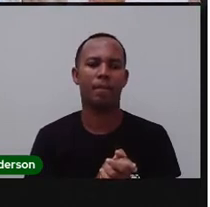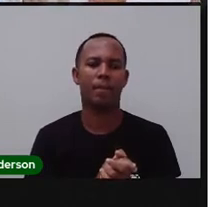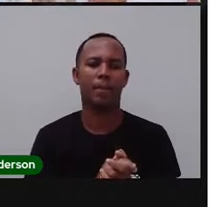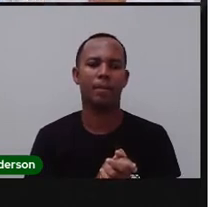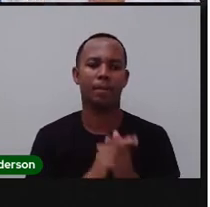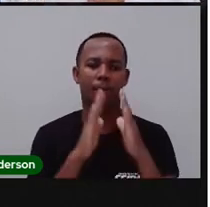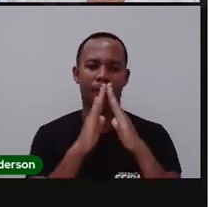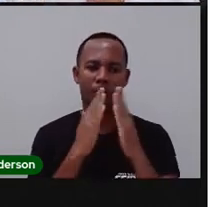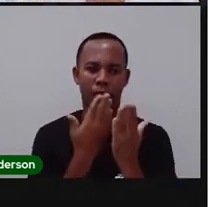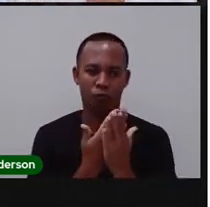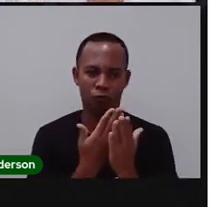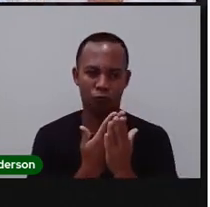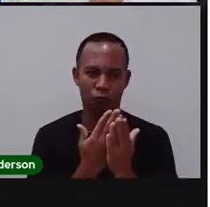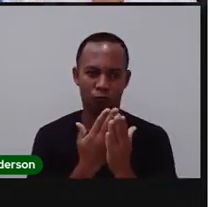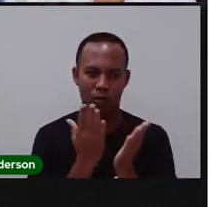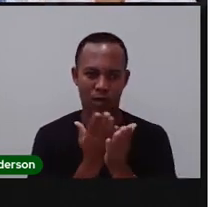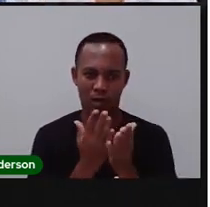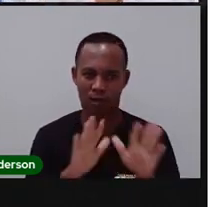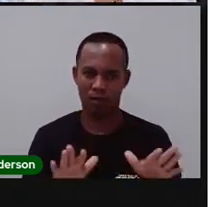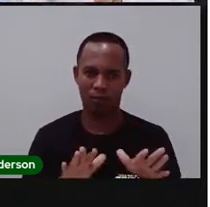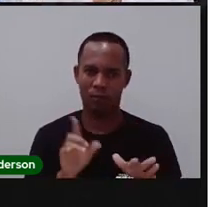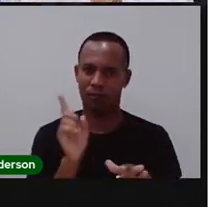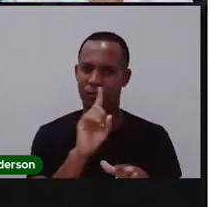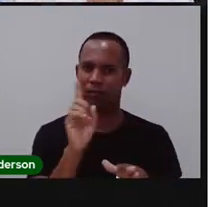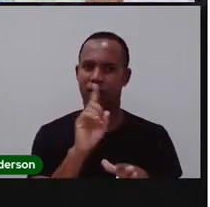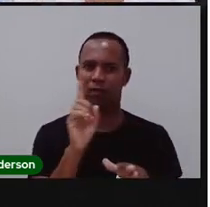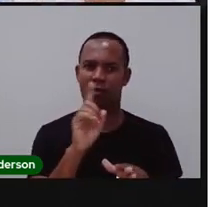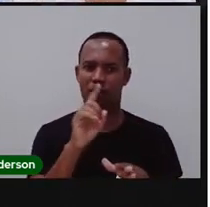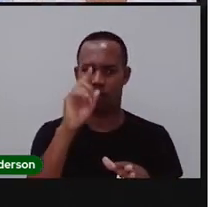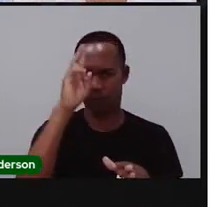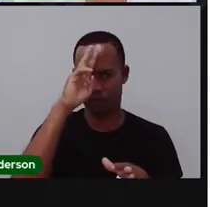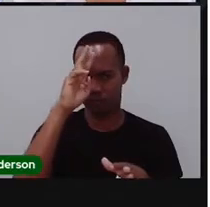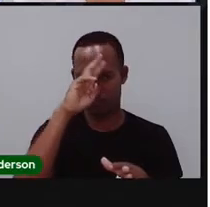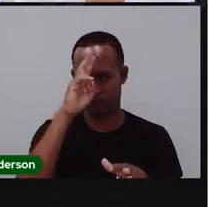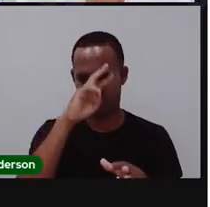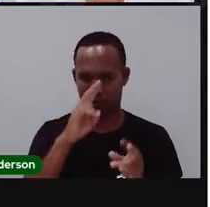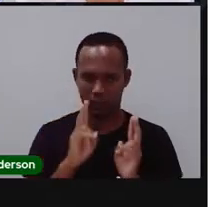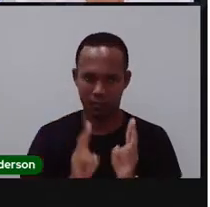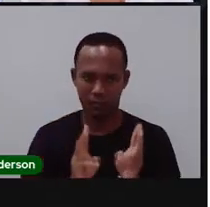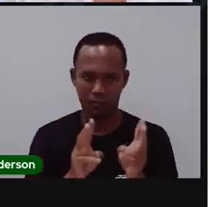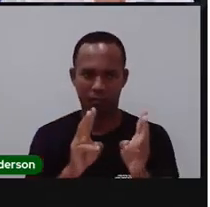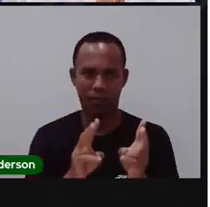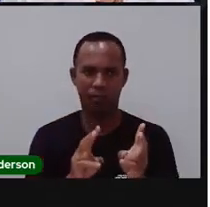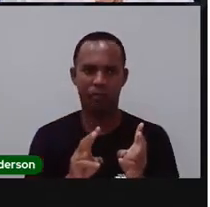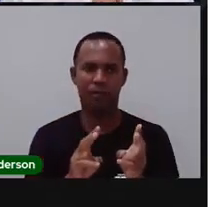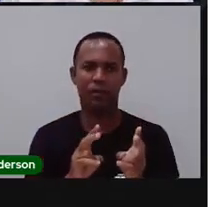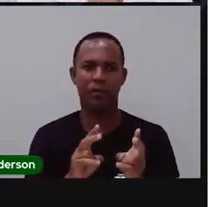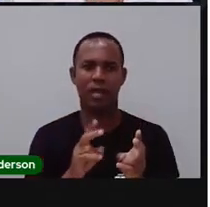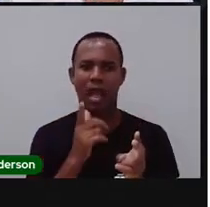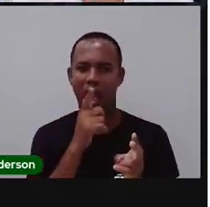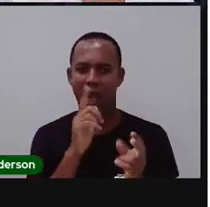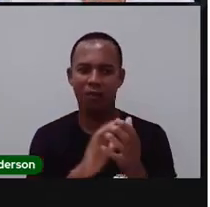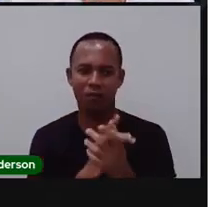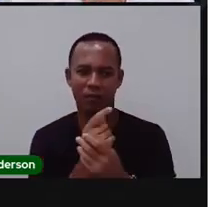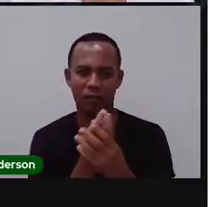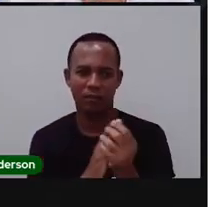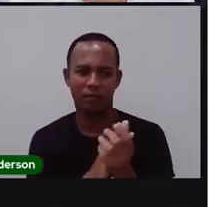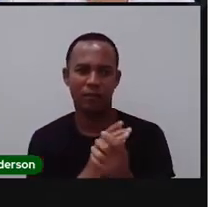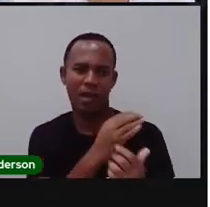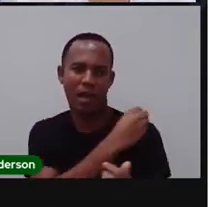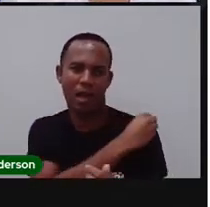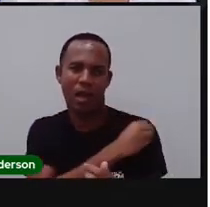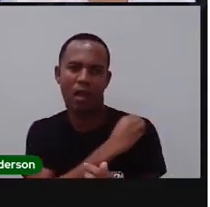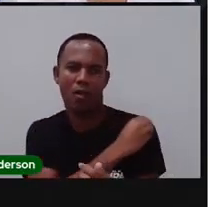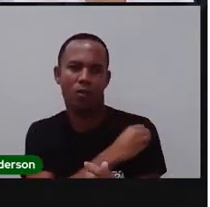Os não acabaram, eu só comentando. Lembrem de lavarem as mãos, usarem álcool em